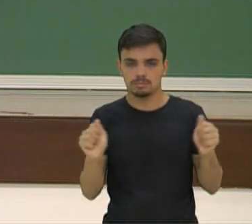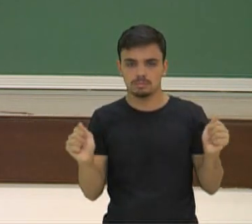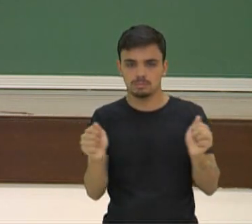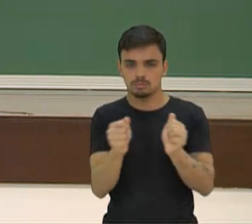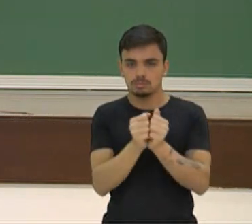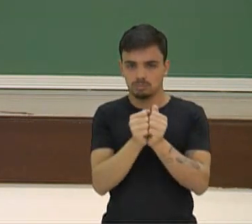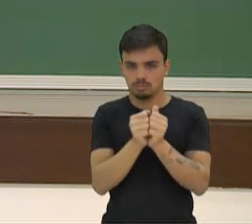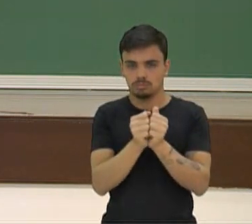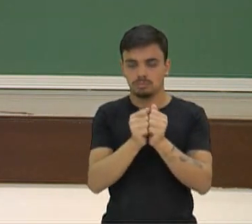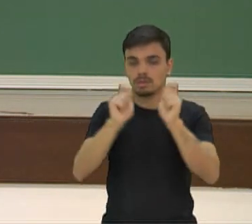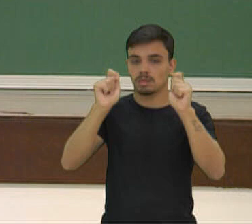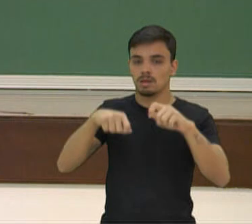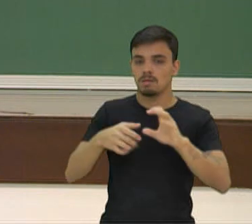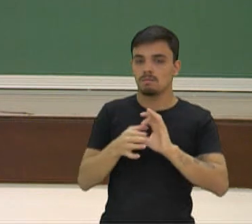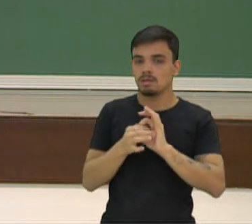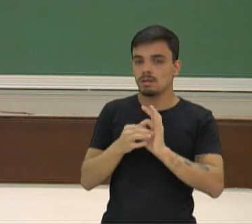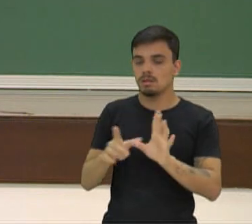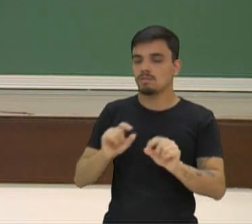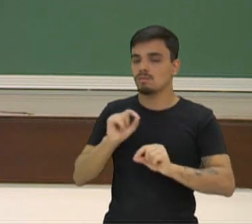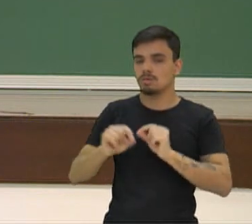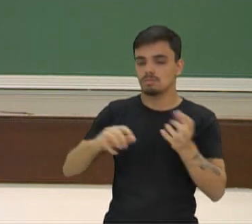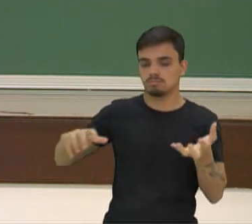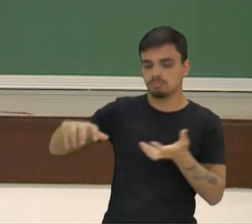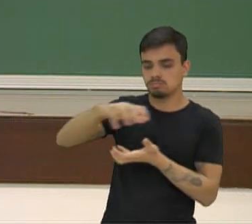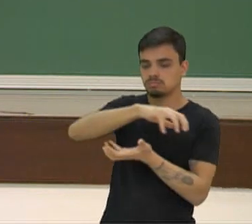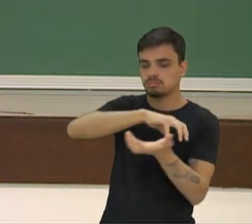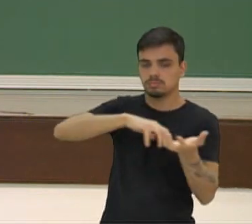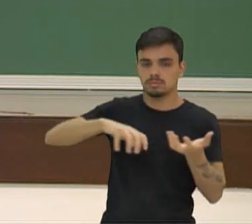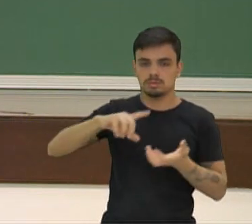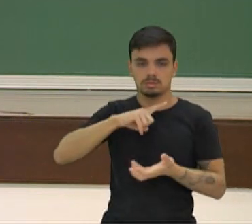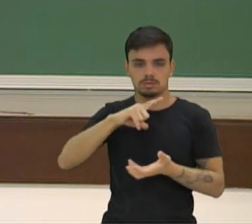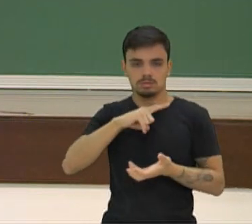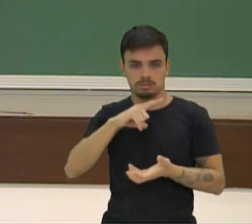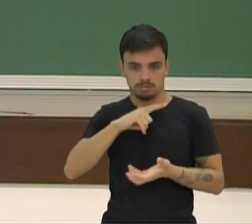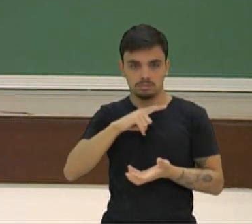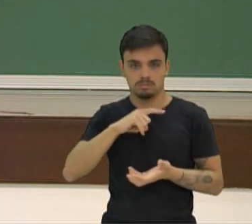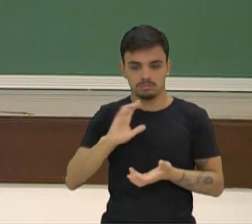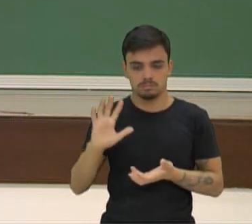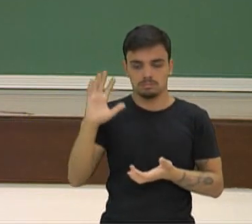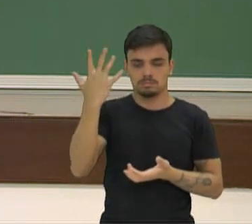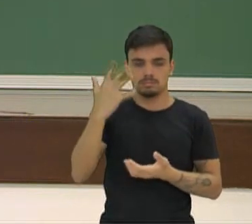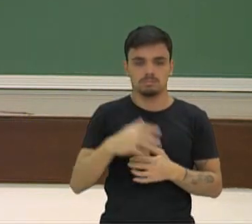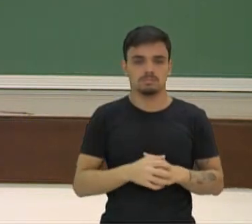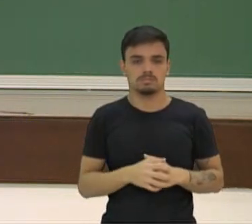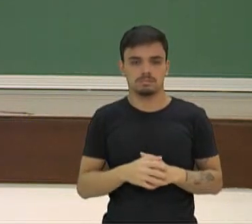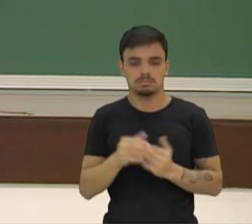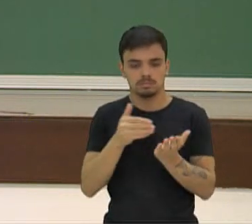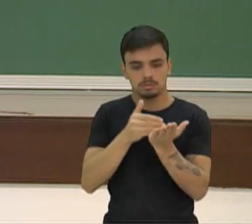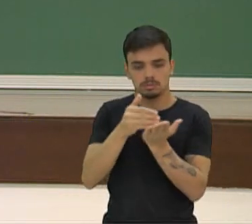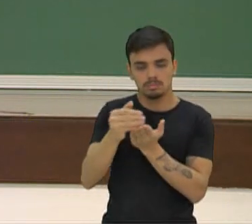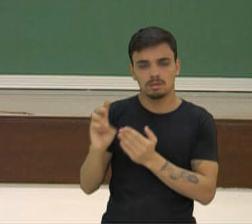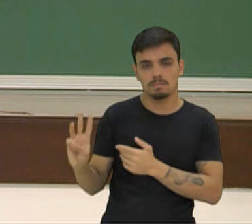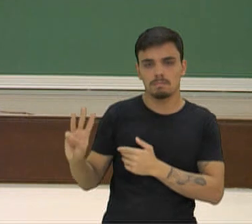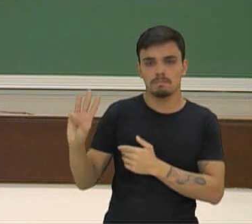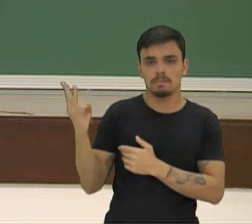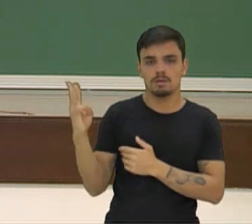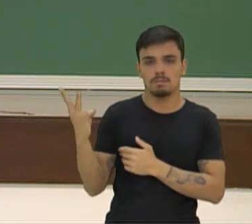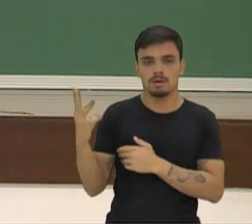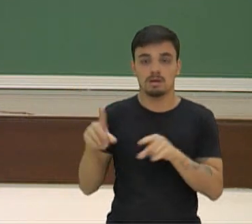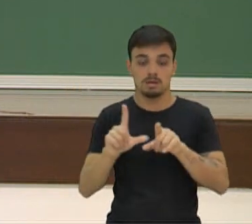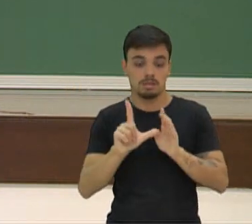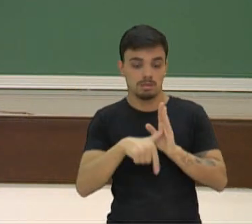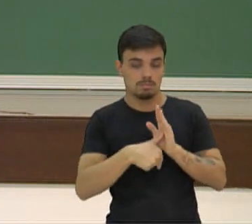junto permitiu que a revolta eclodisse, ou seja, que tivesse essa revolta inicialmente no Maranhão e depois no Piauí.